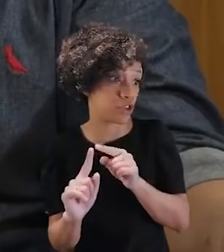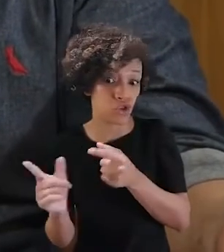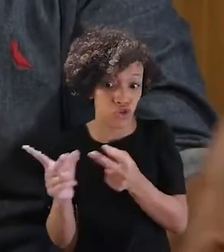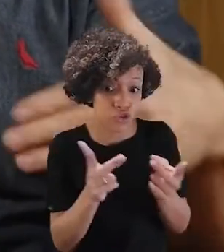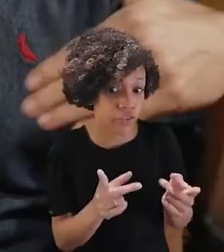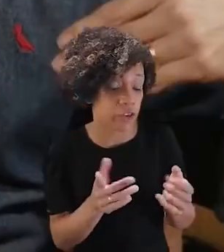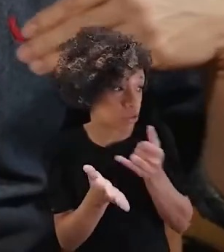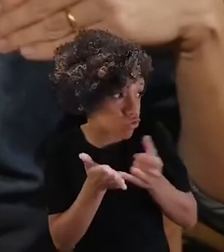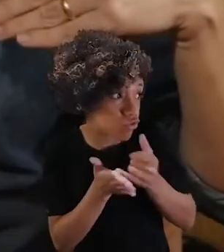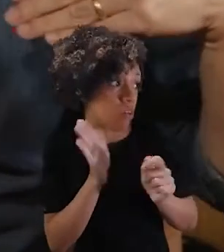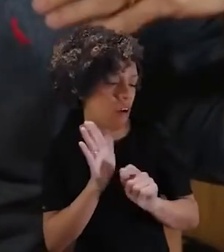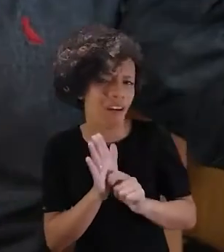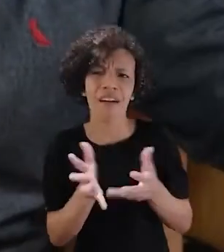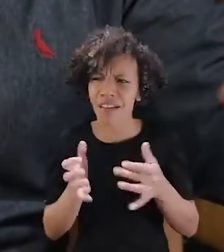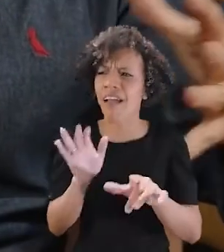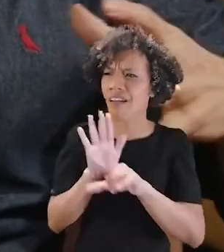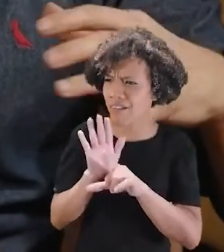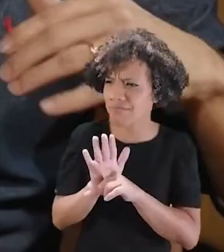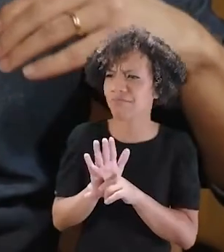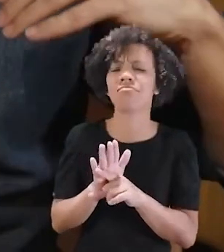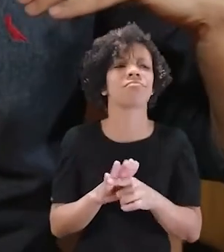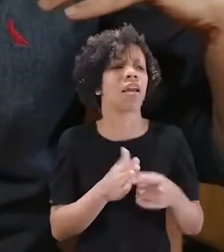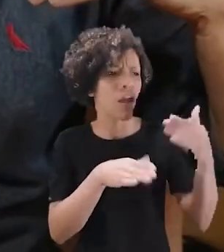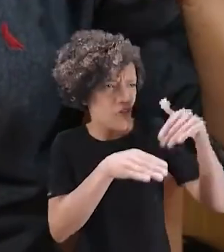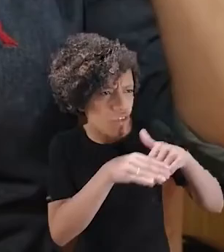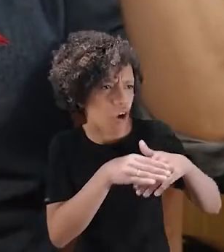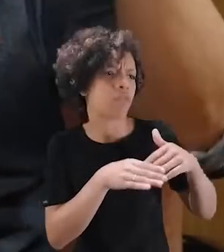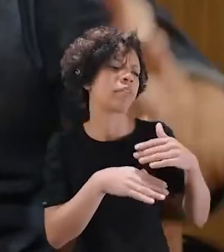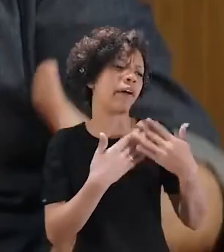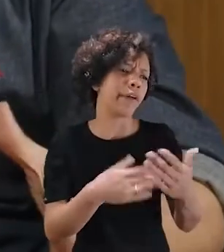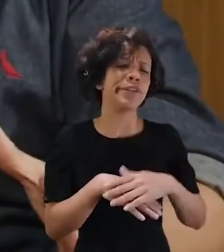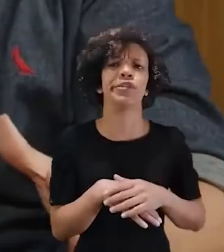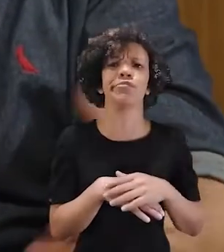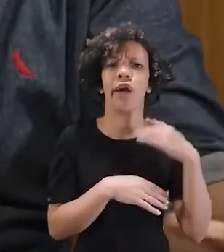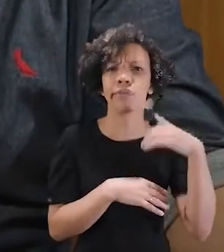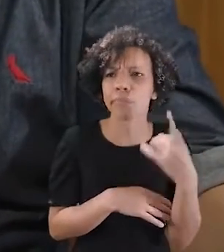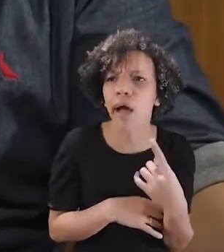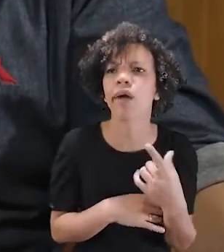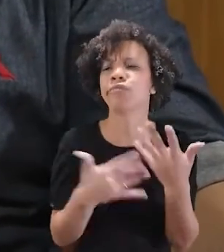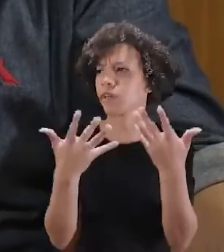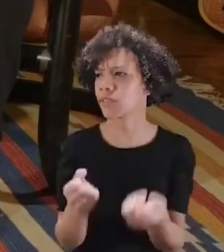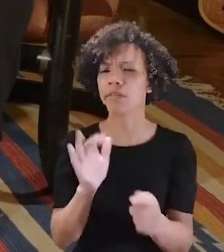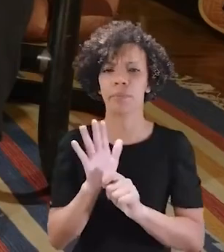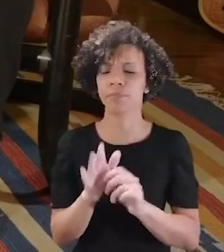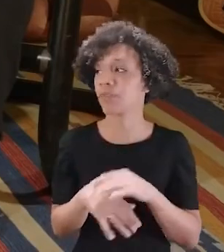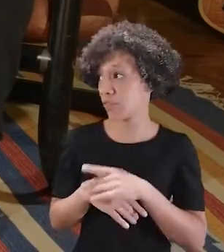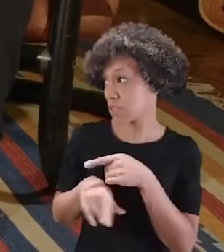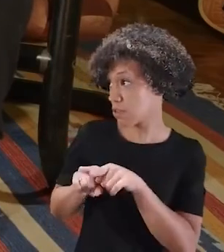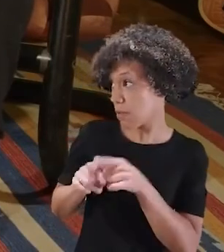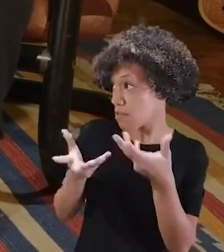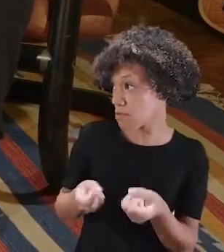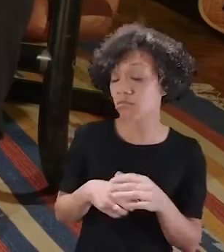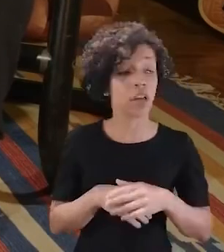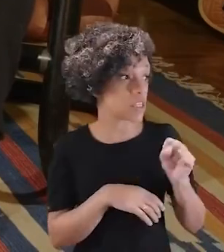o tráfico quer legalizar legaliza vai votar em candidatos que sejam favor de um debate eu acho que tem debate pela frente usei